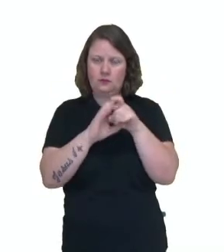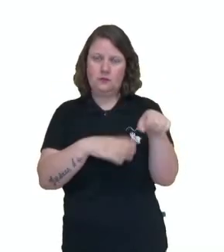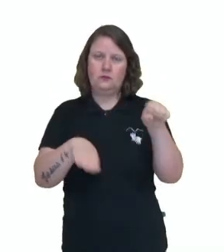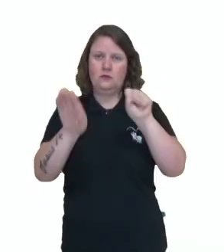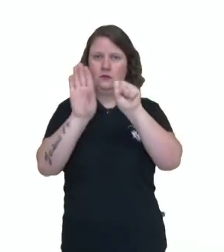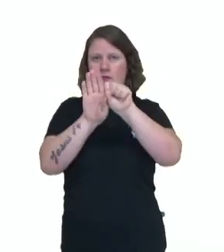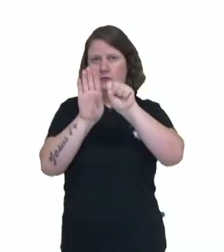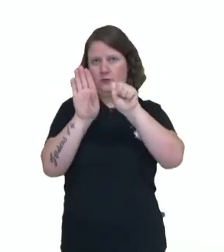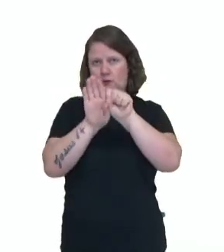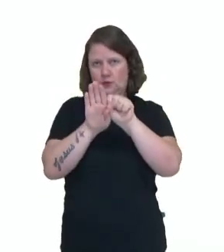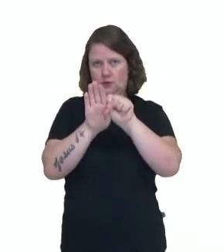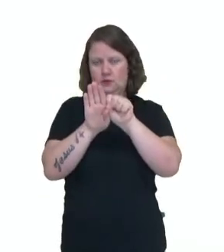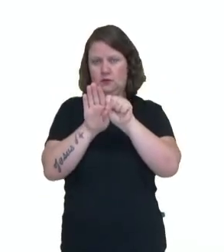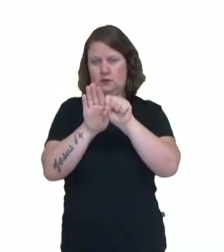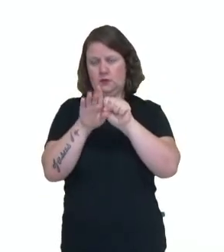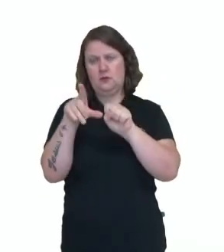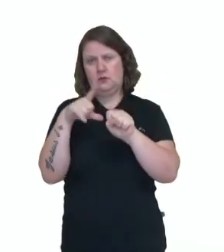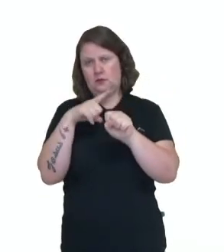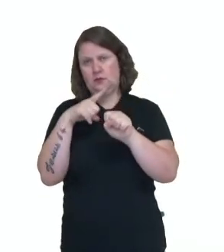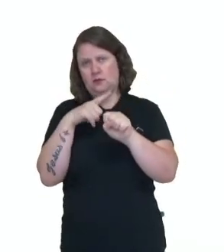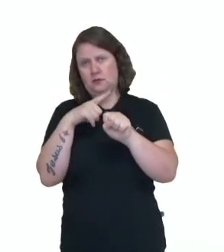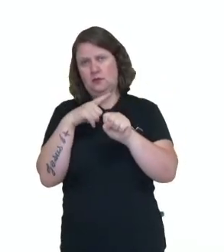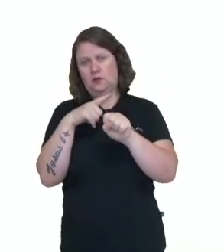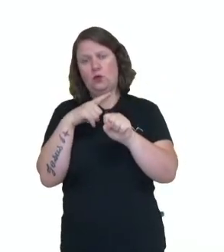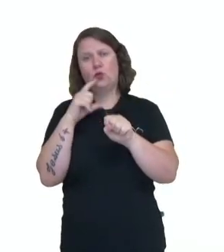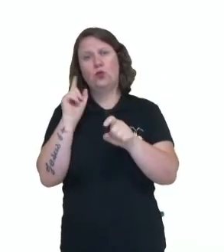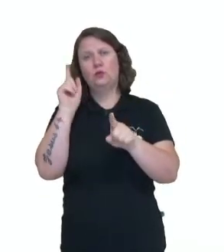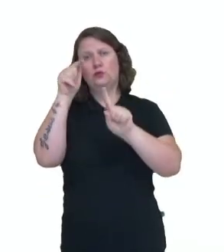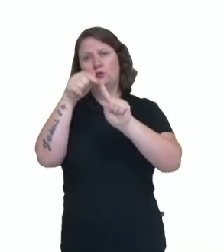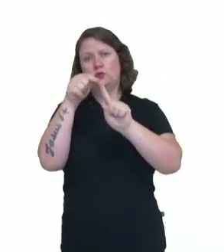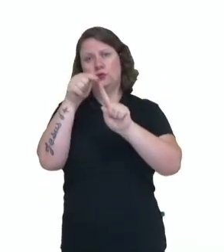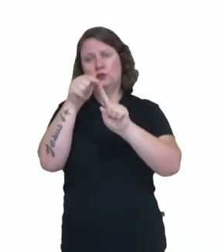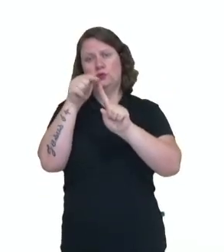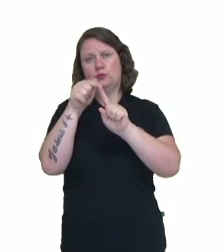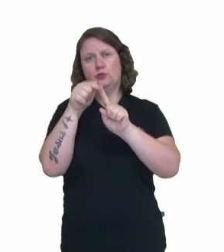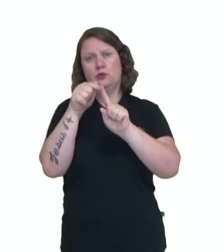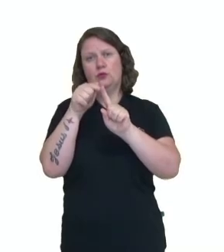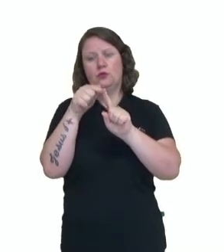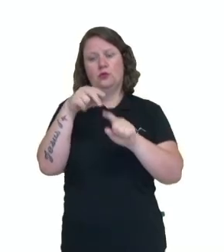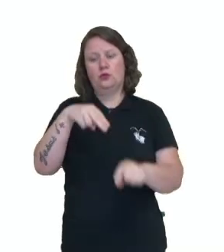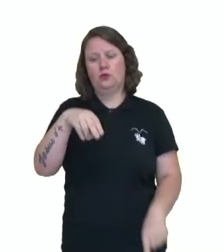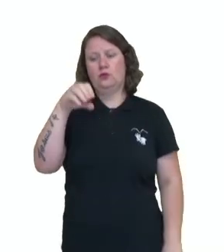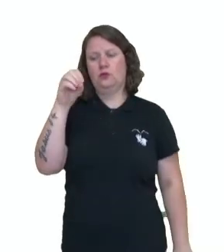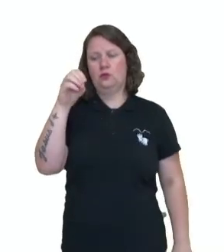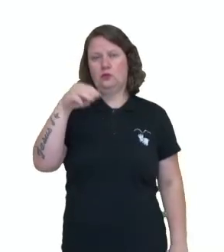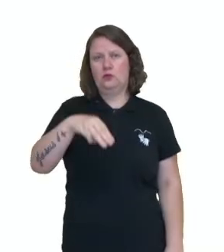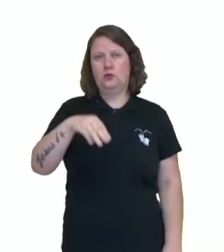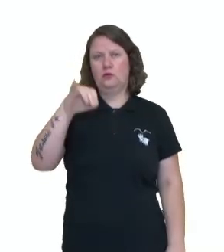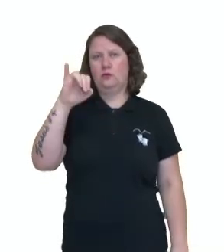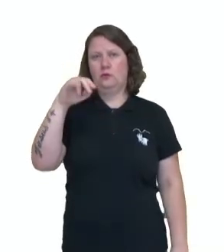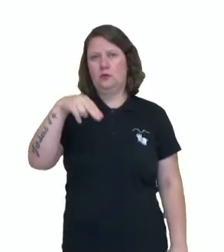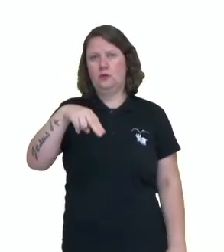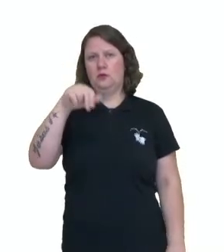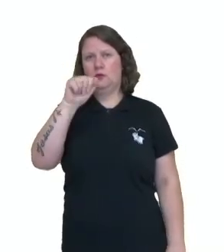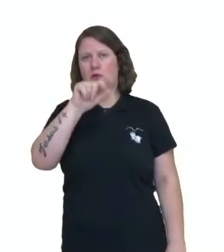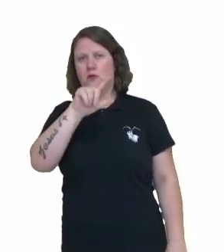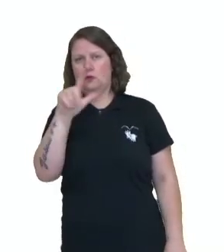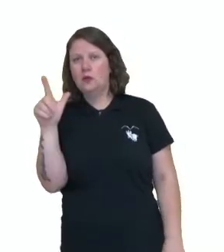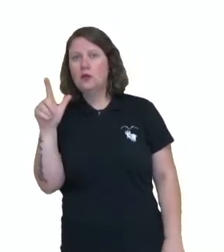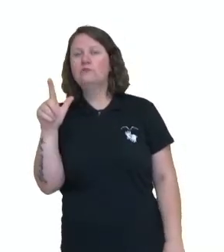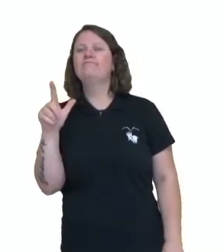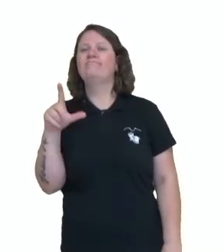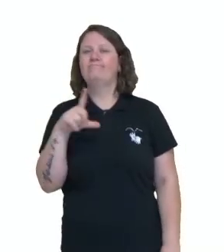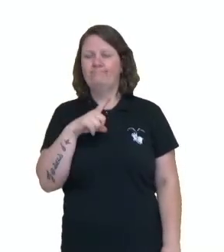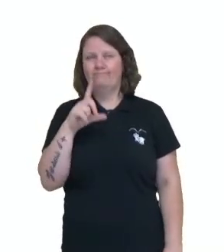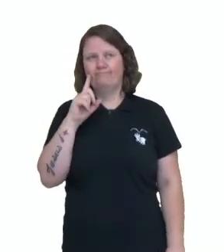Lembrando, ela exerce um papel de substantivo. Substantivo é de ordem nominal. Então, chamamos ela de oração